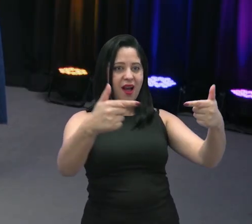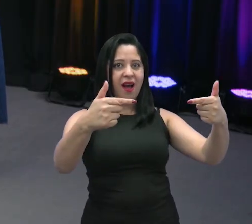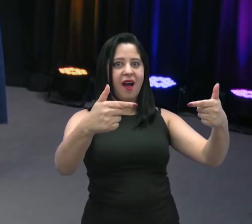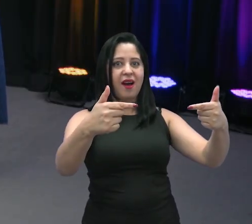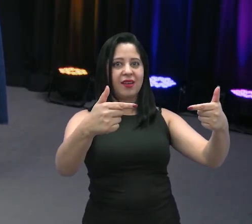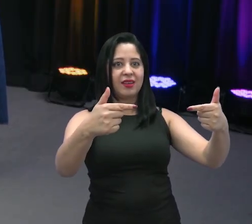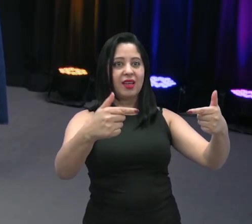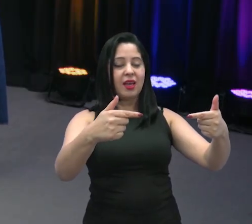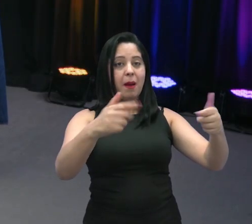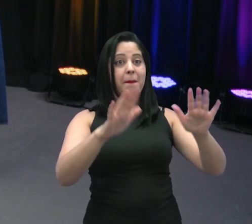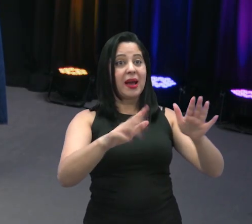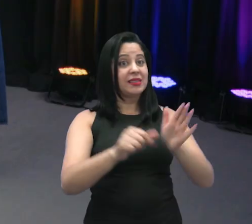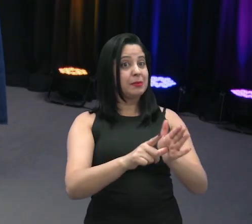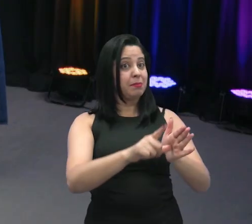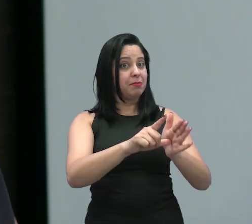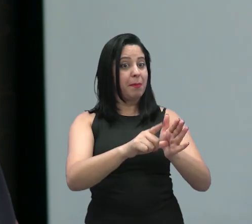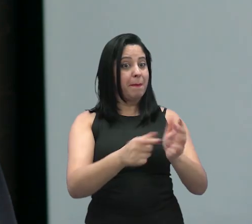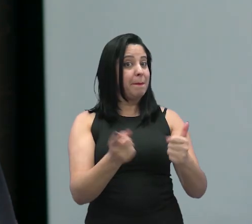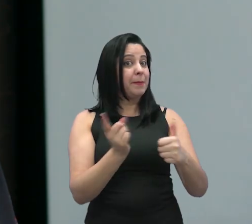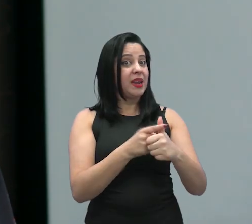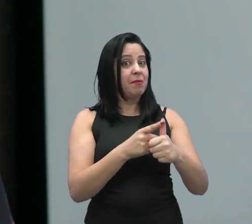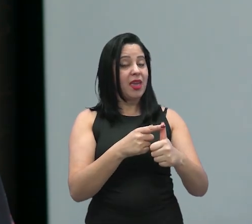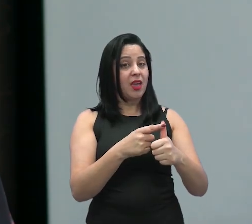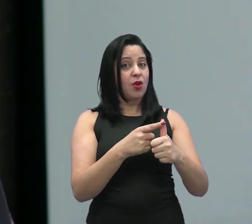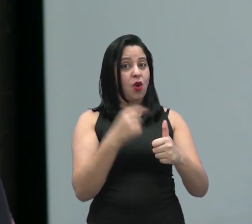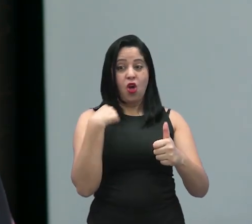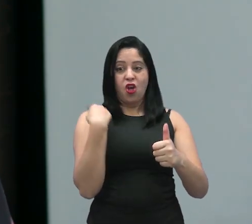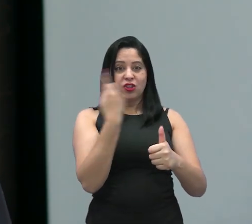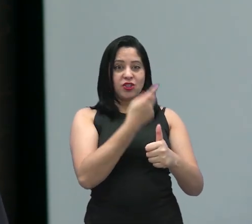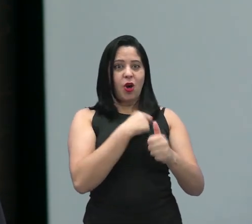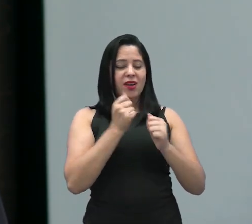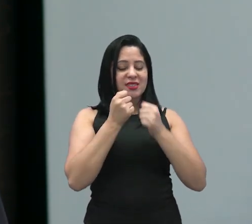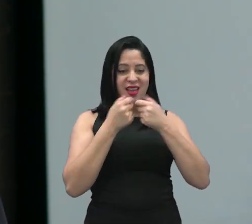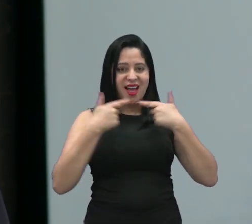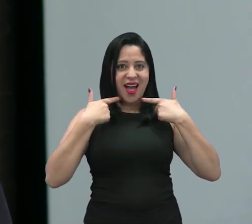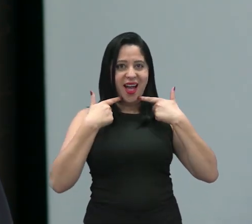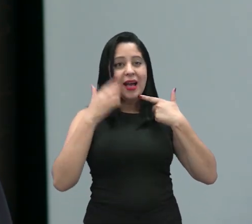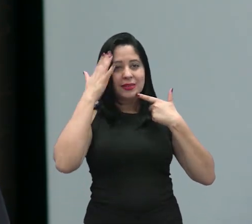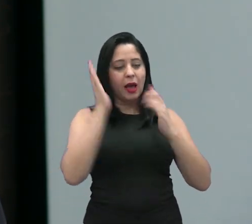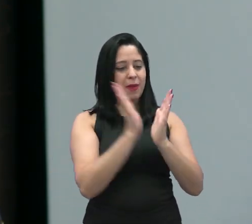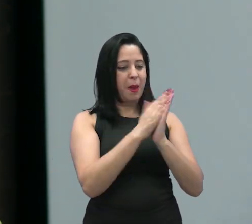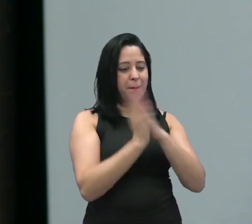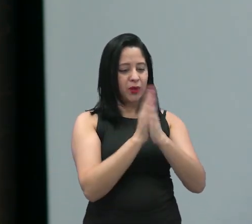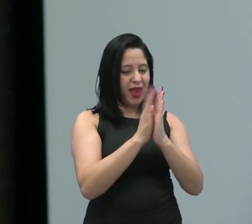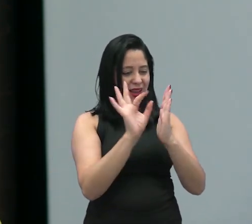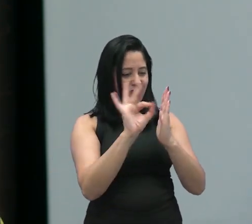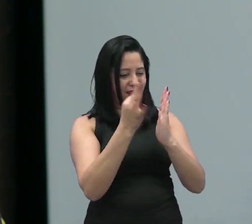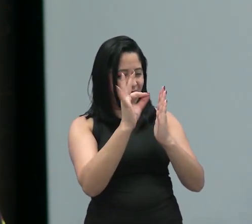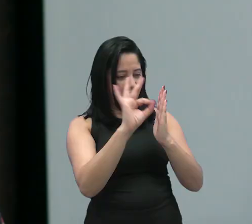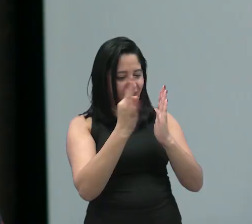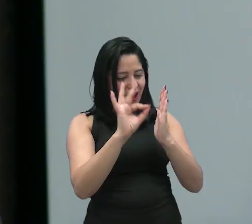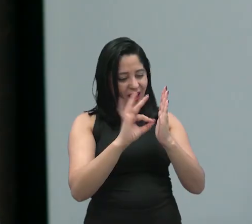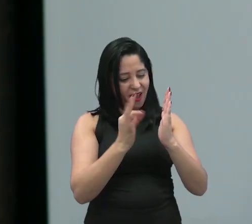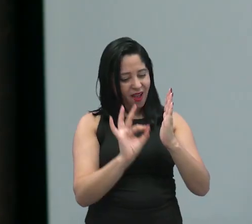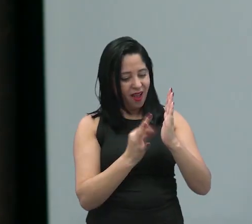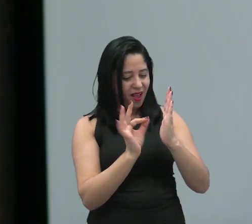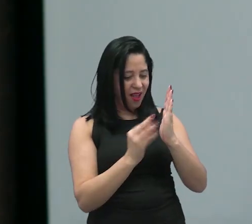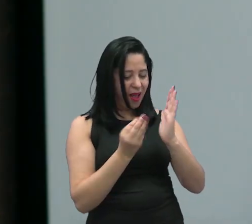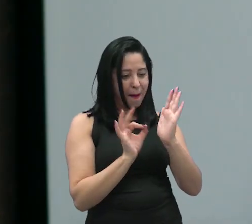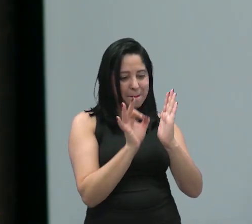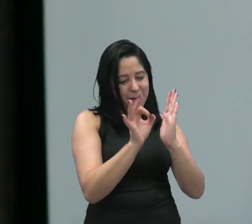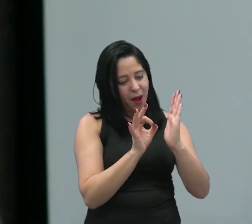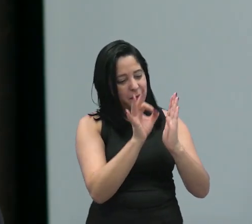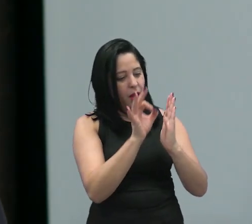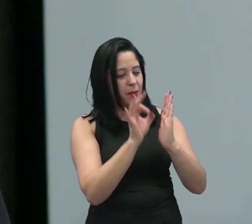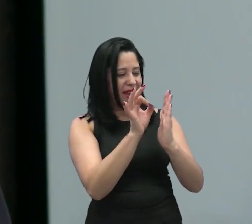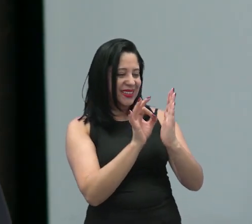vem justamente de quem faz. Então, de nós, fadas, quando estamos bordando, quando estamos enchendo a boneca,